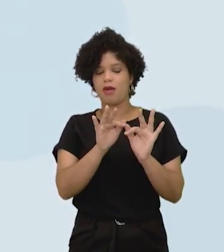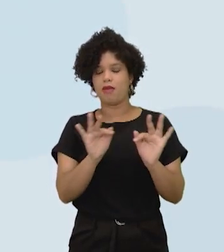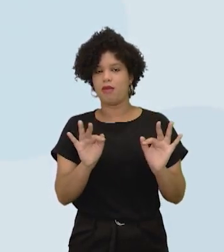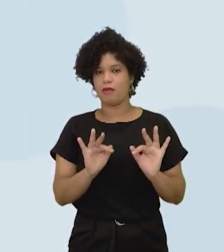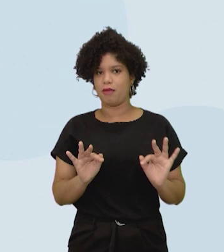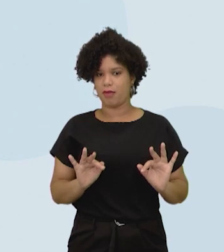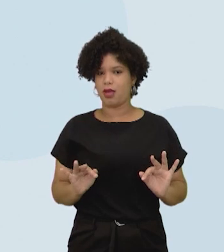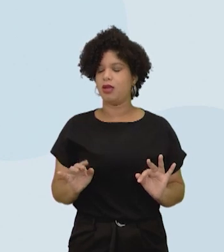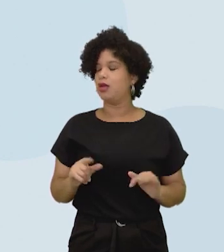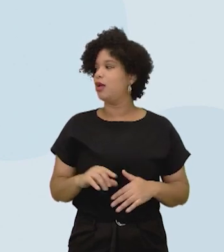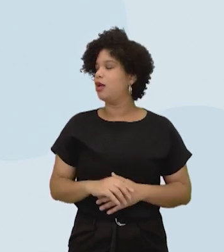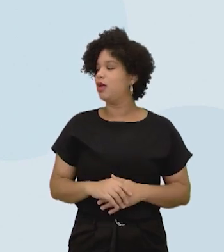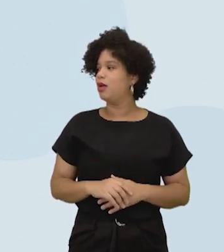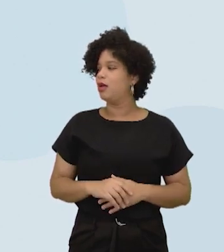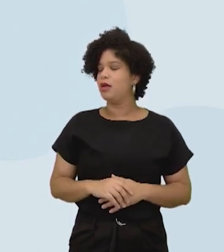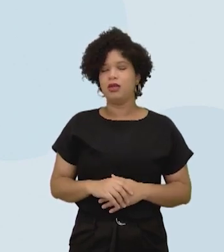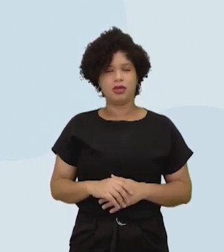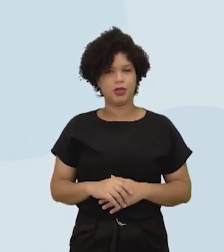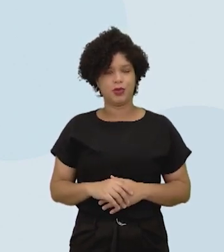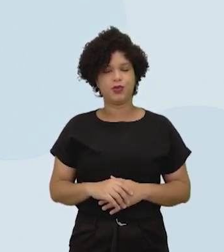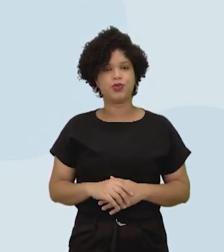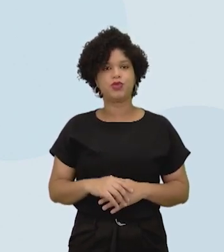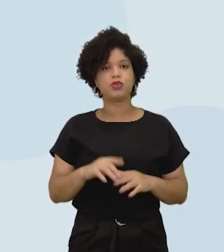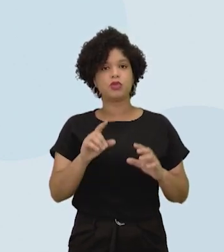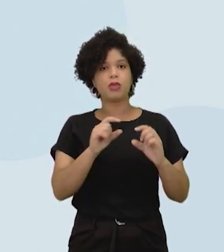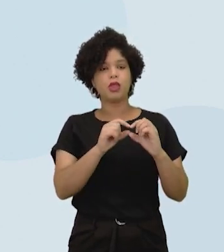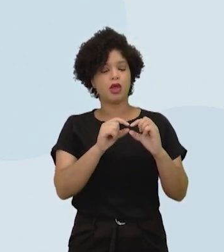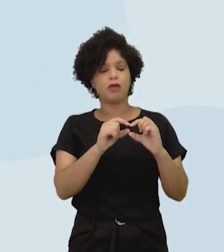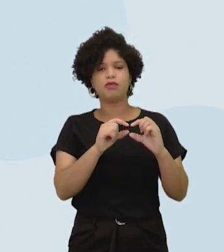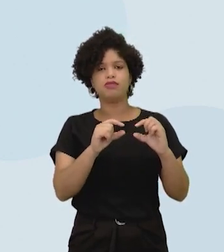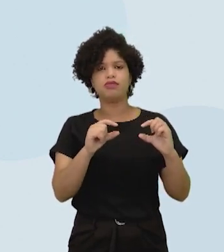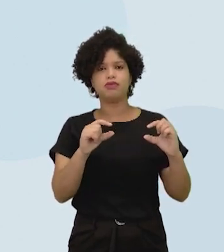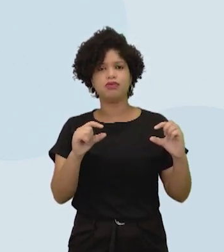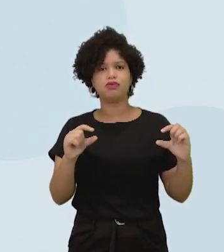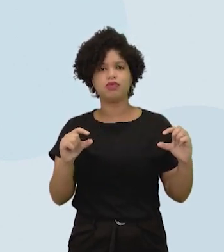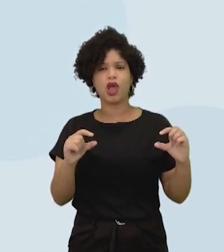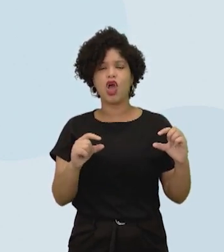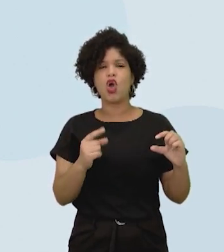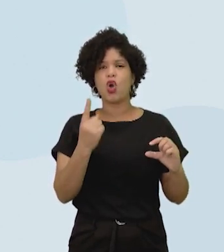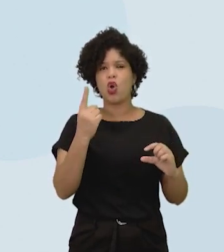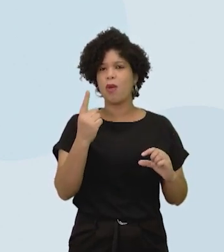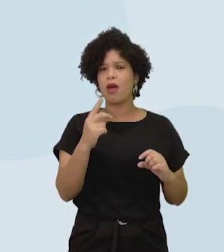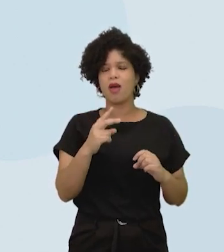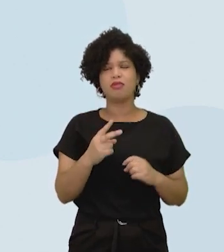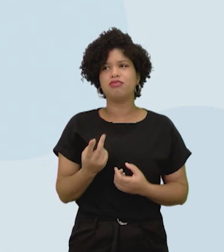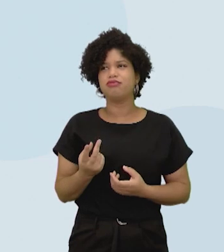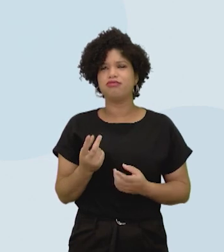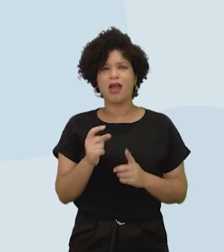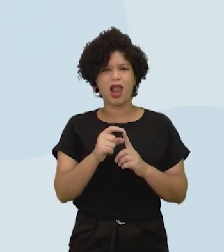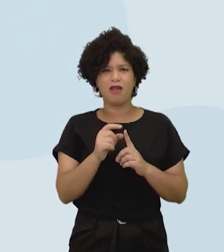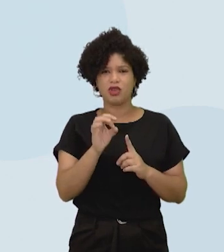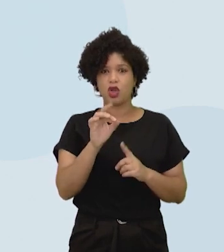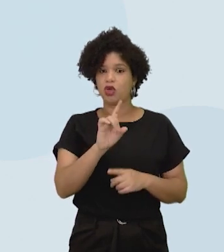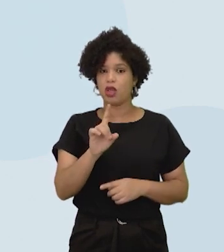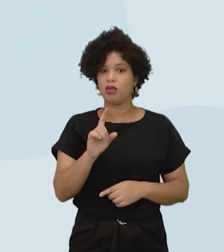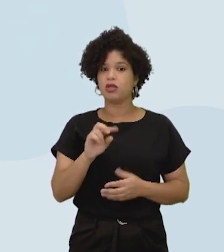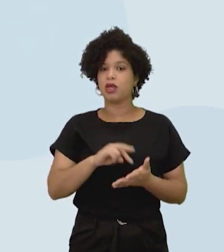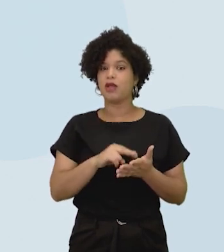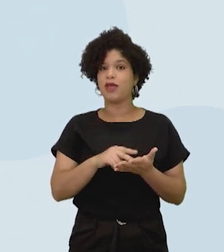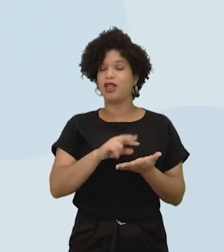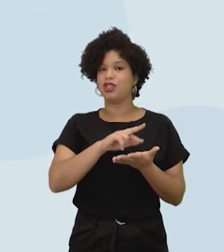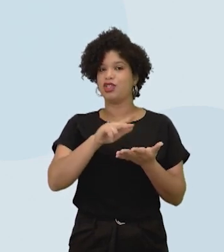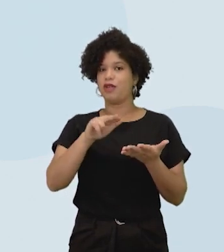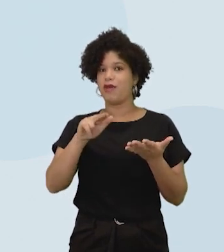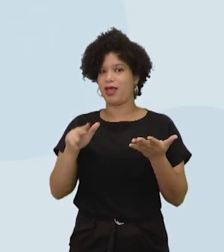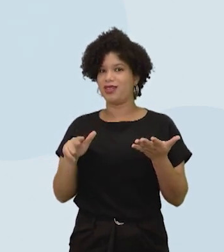quando a gente fala de locuções conjuntivas, a gente está falando daquelas expressões que são formadas por mais de uma palavra, né? Locução já dá ideia mais de uma. Falou